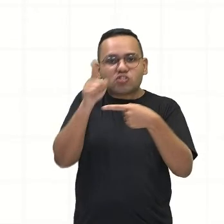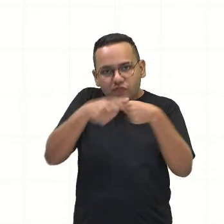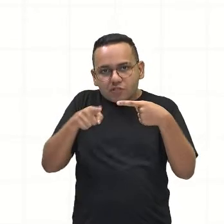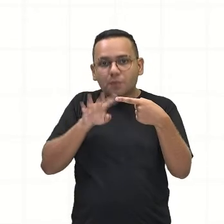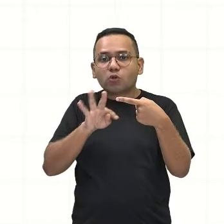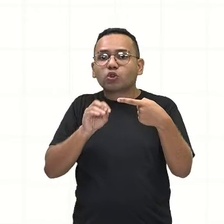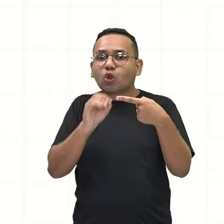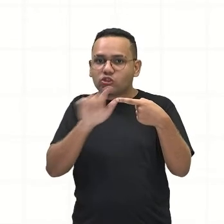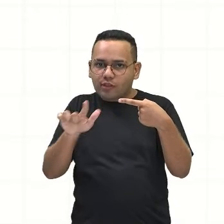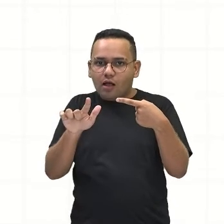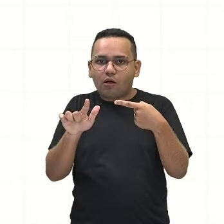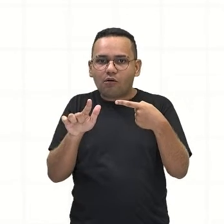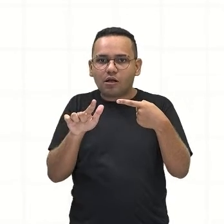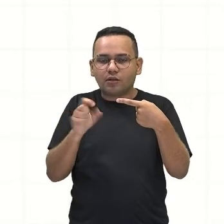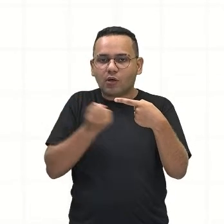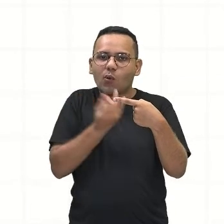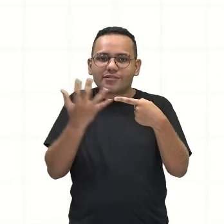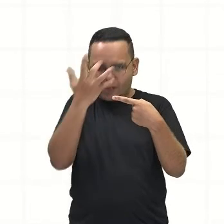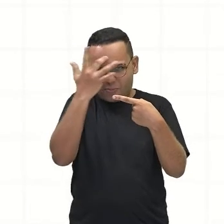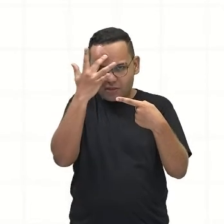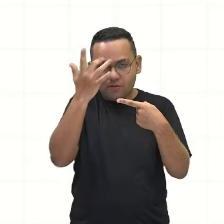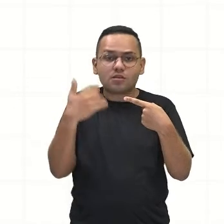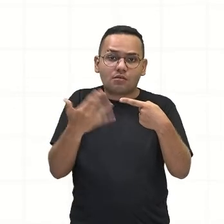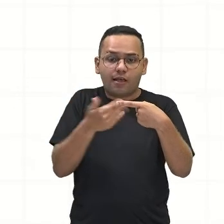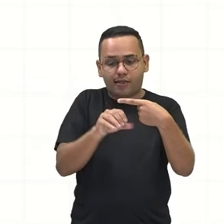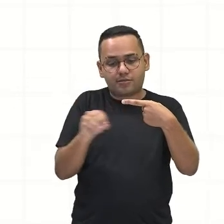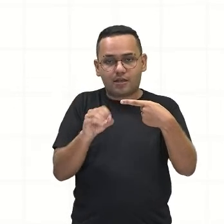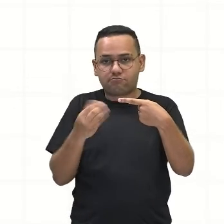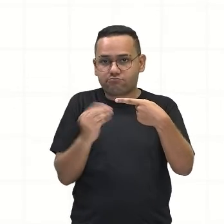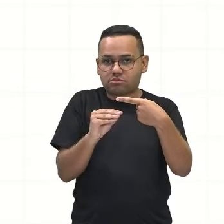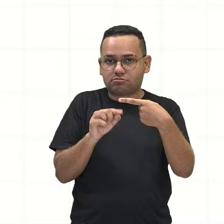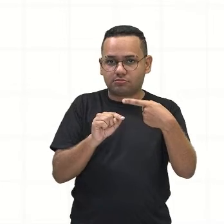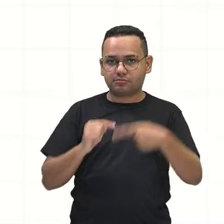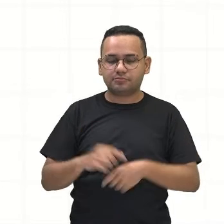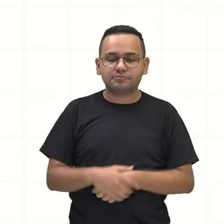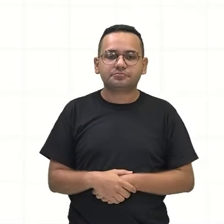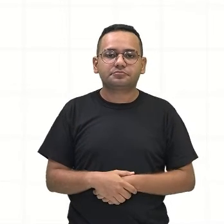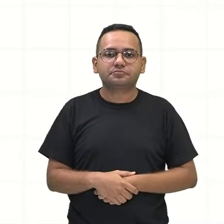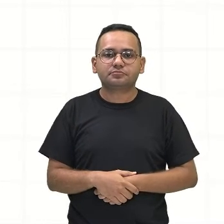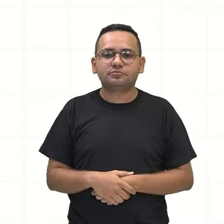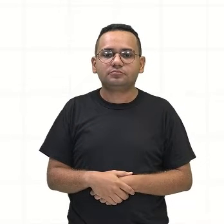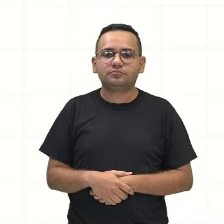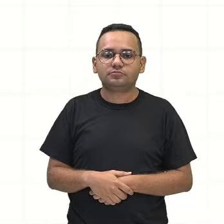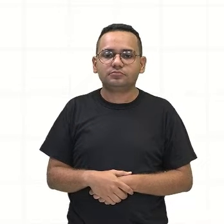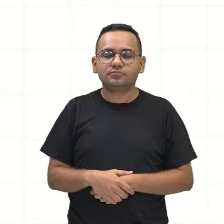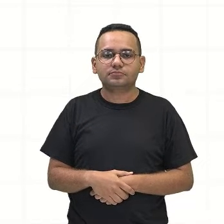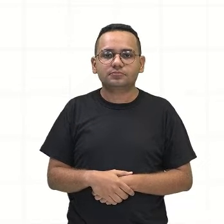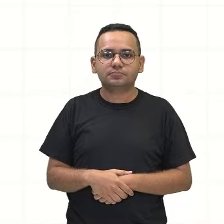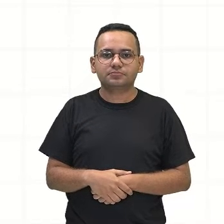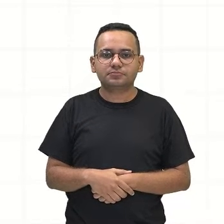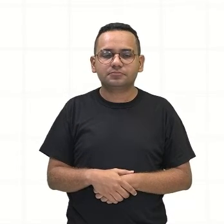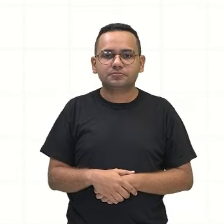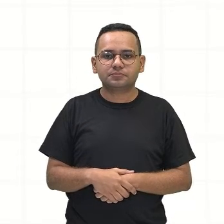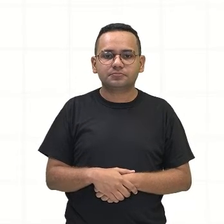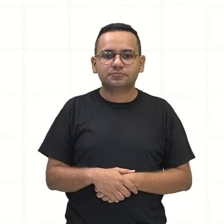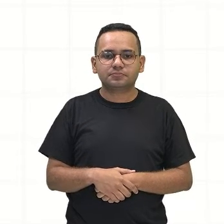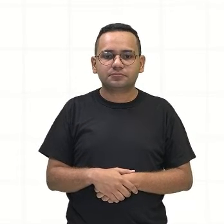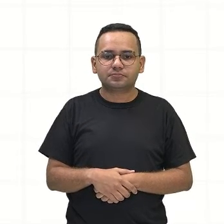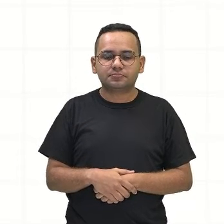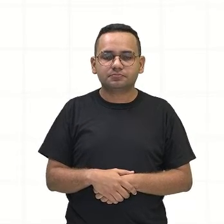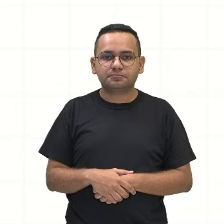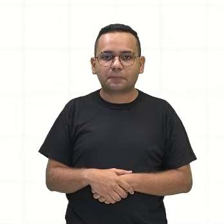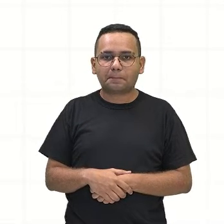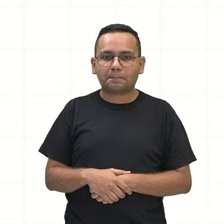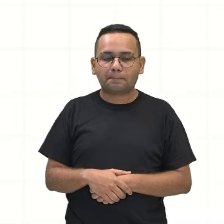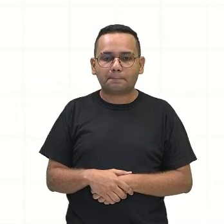tá? Aqui no caso é 100, tá? Muito bem. Que no caso aqui vai ficar fácil,